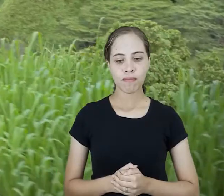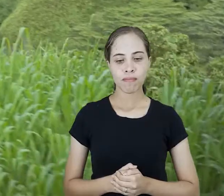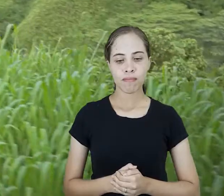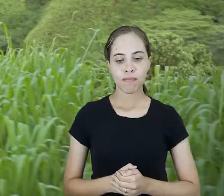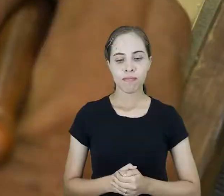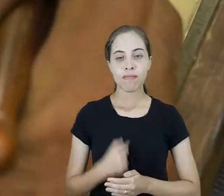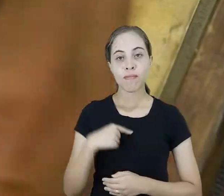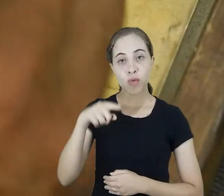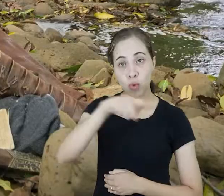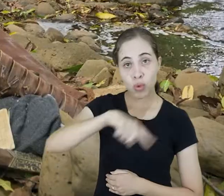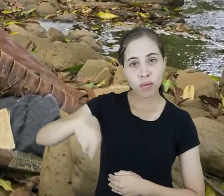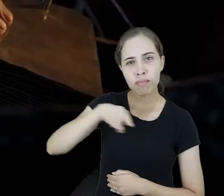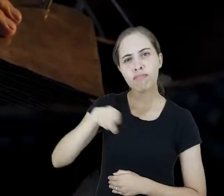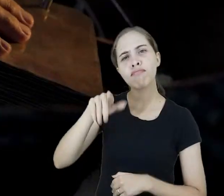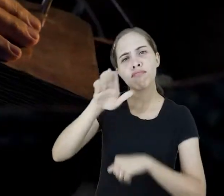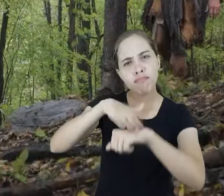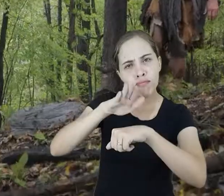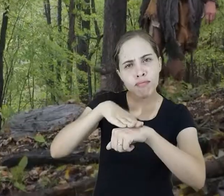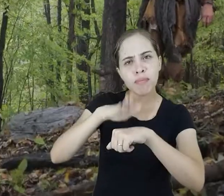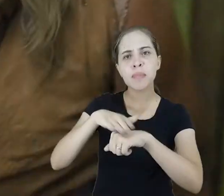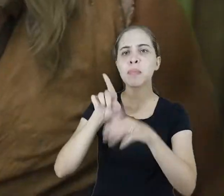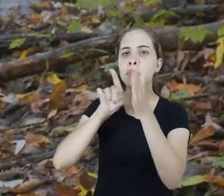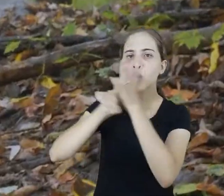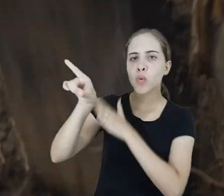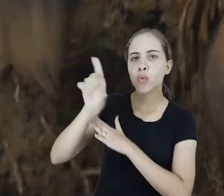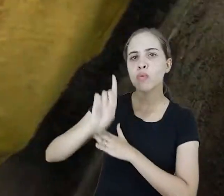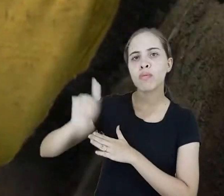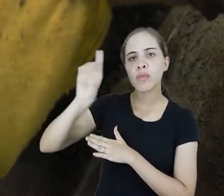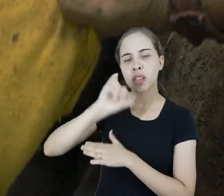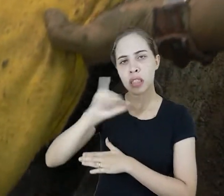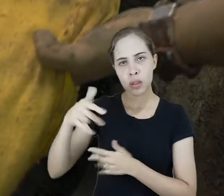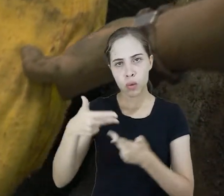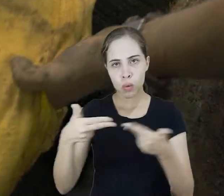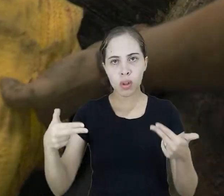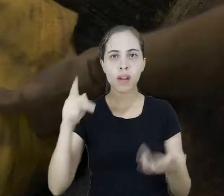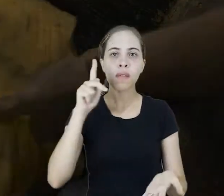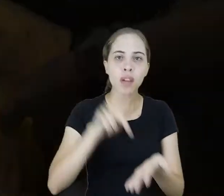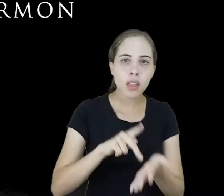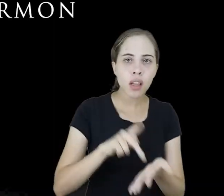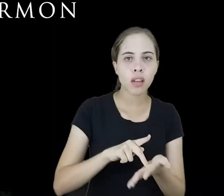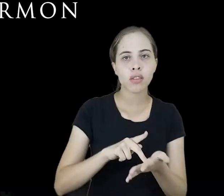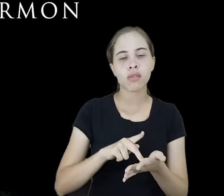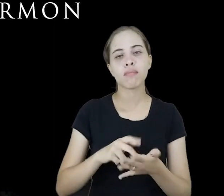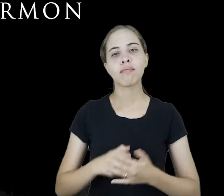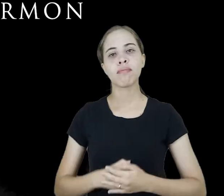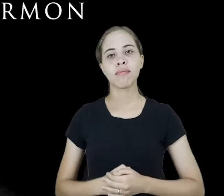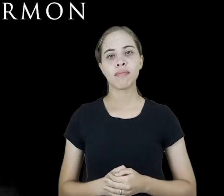Eu vos exorto a perguntardes a Deus se estas coisas não são verdadeiras.